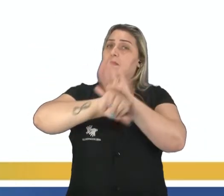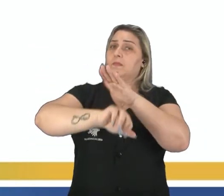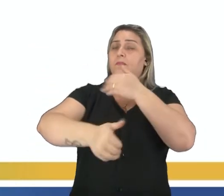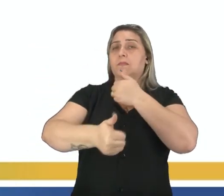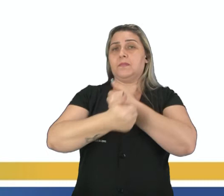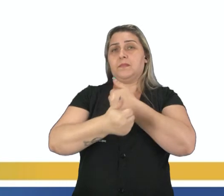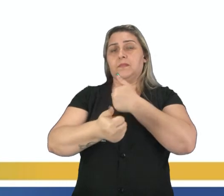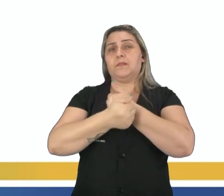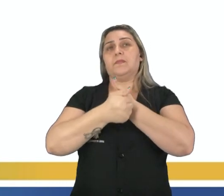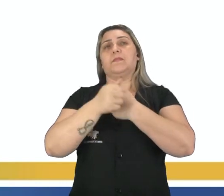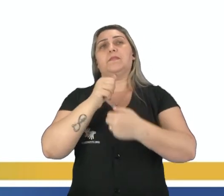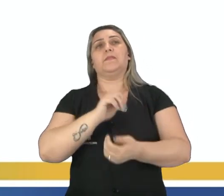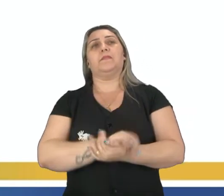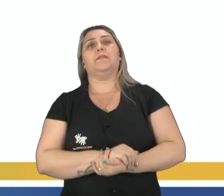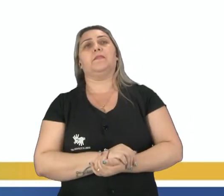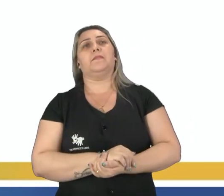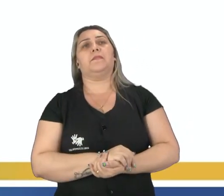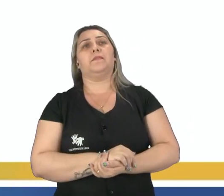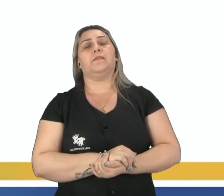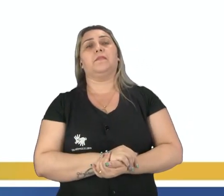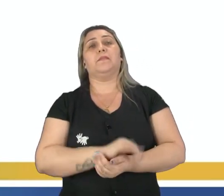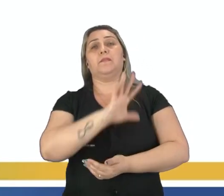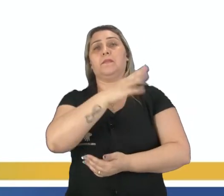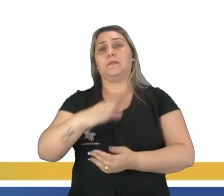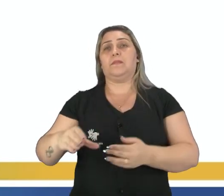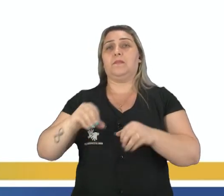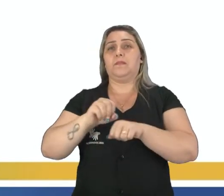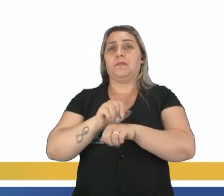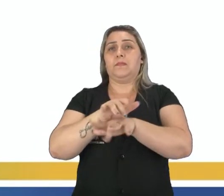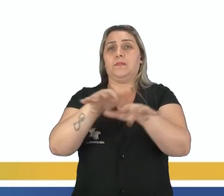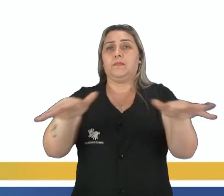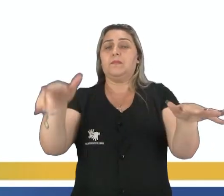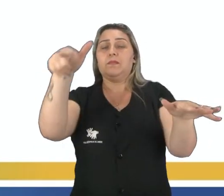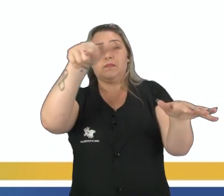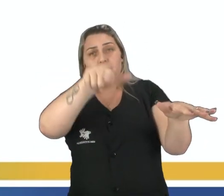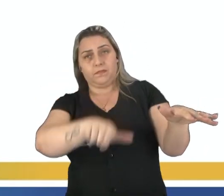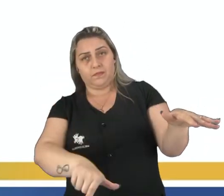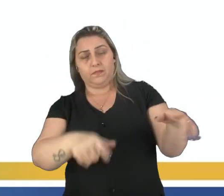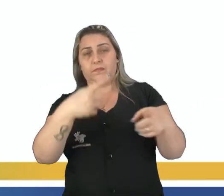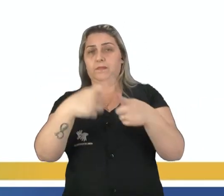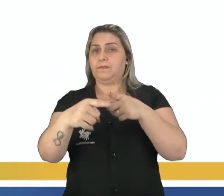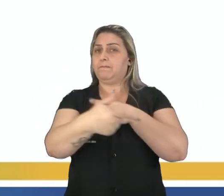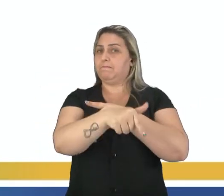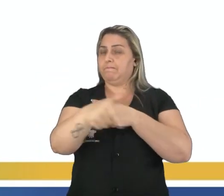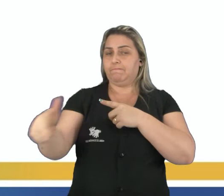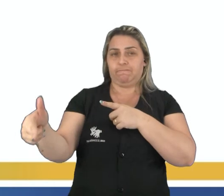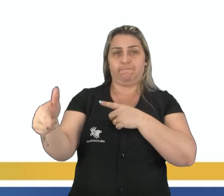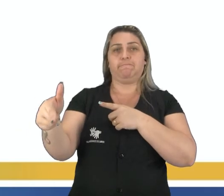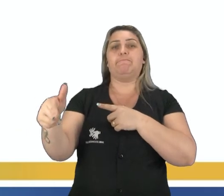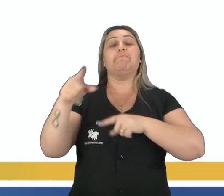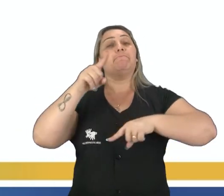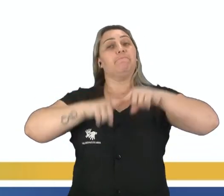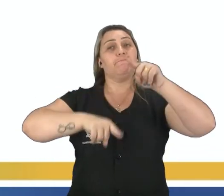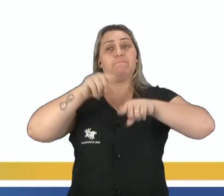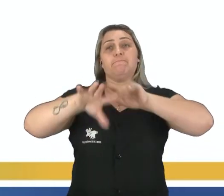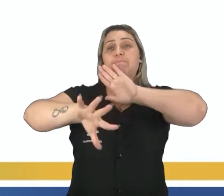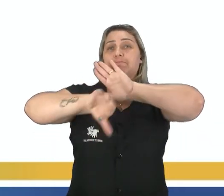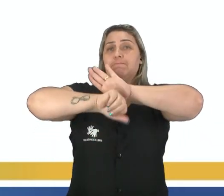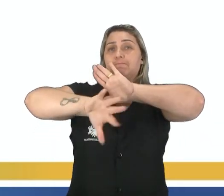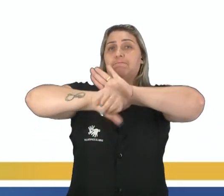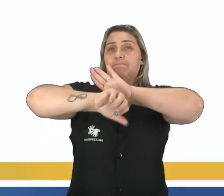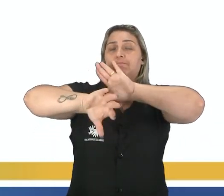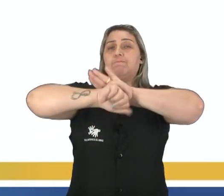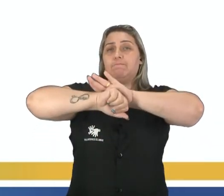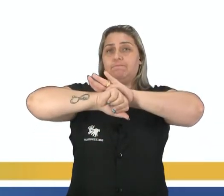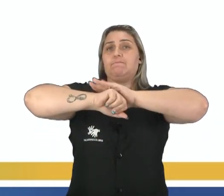próximo dali? As cargas vão se distribuir novamente, porque não tem nenhum material que está puxando ela ali,